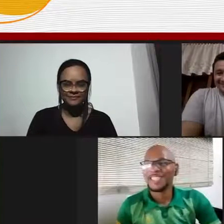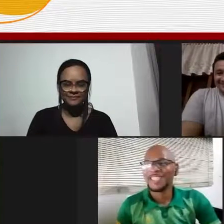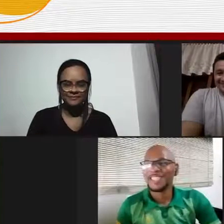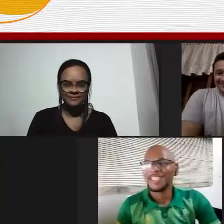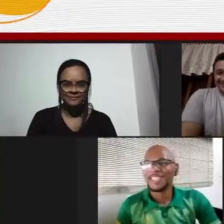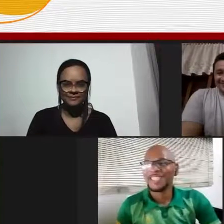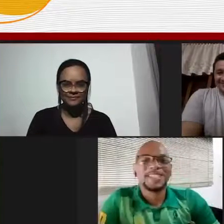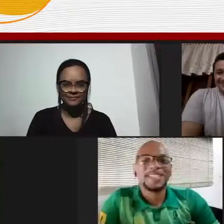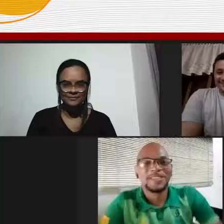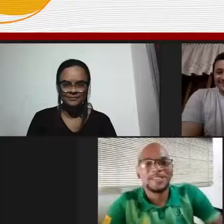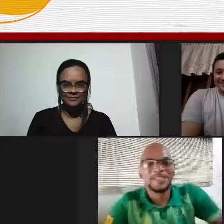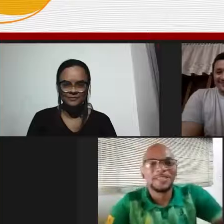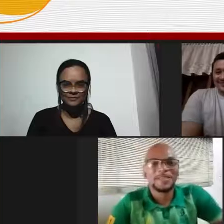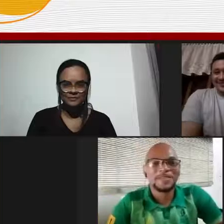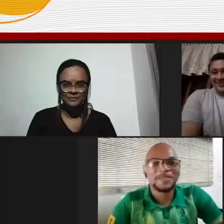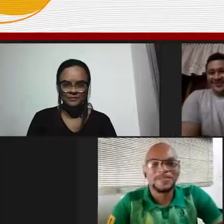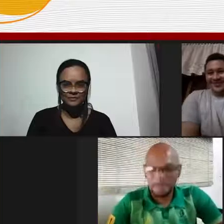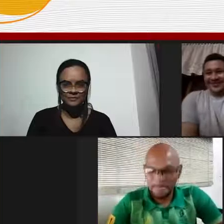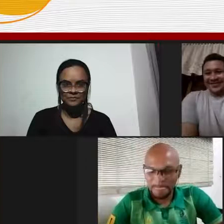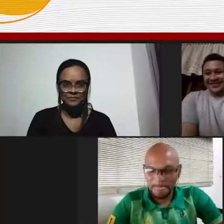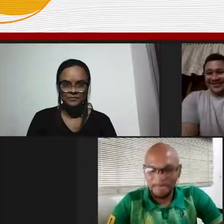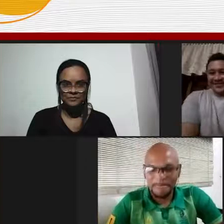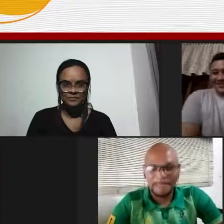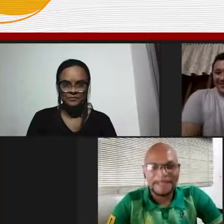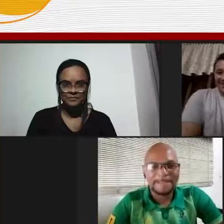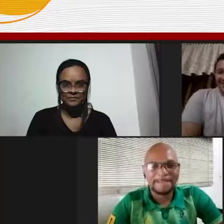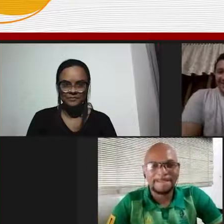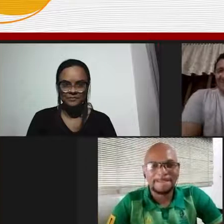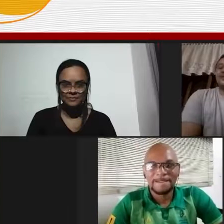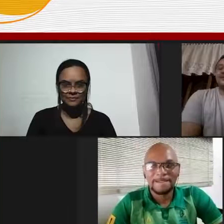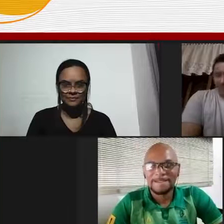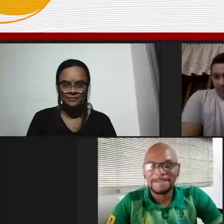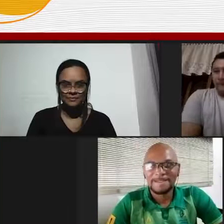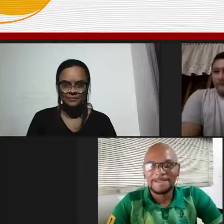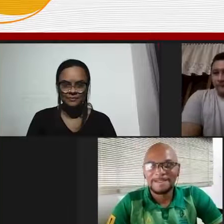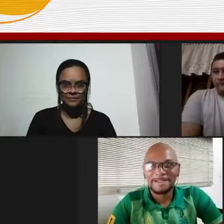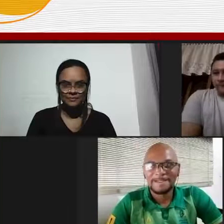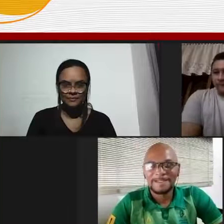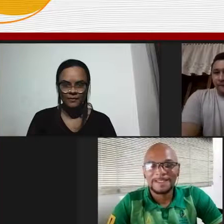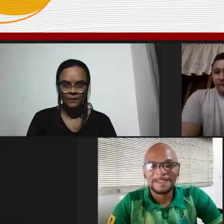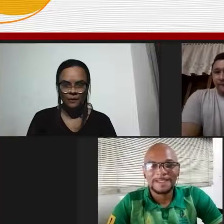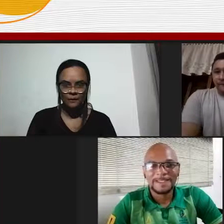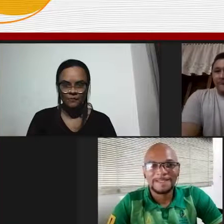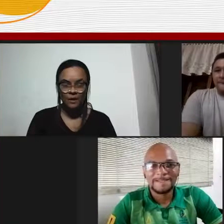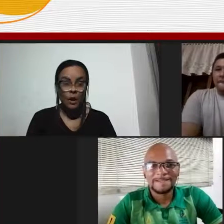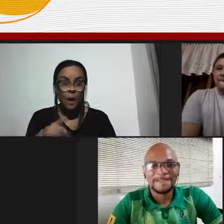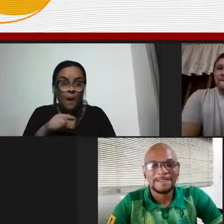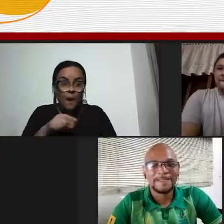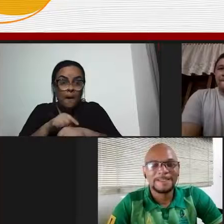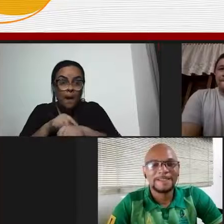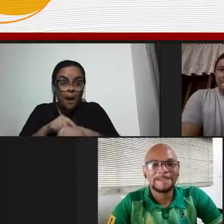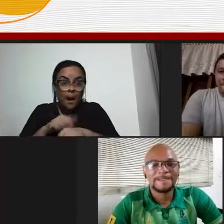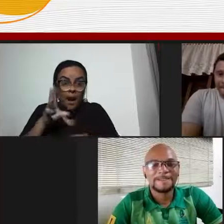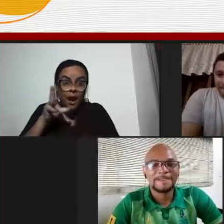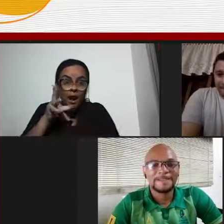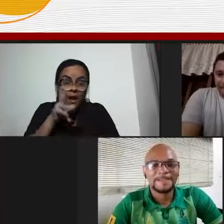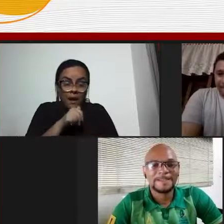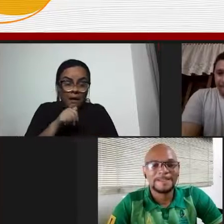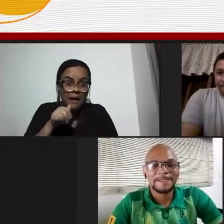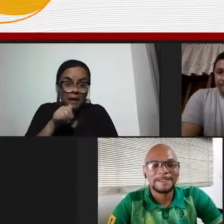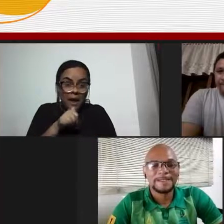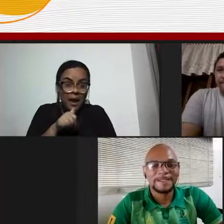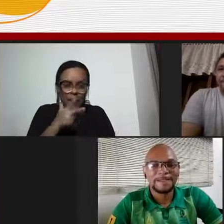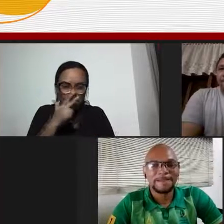Estamos caminhando para o final, a Ana também precisa se despedir, a gente já está estourando nosso tempo, enquanto o aluno entra na